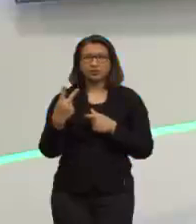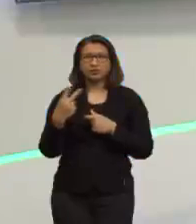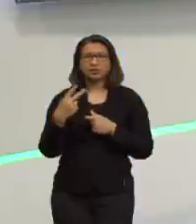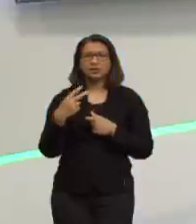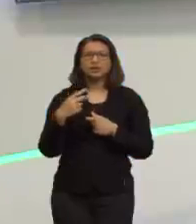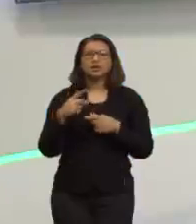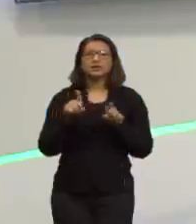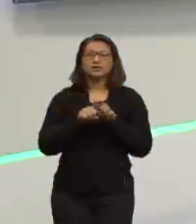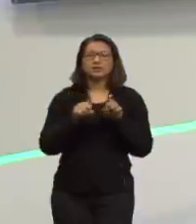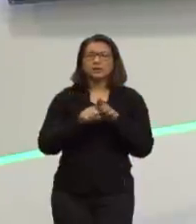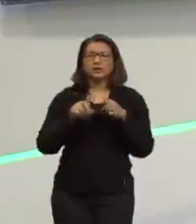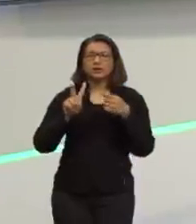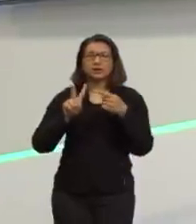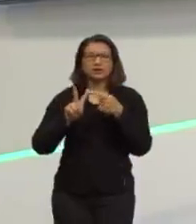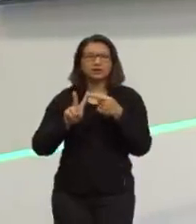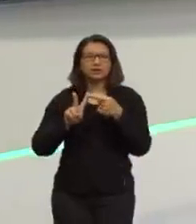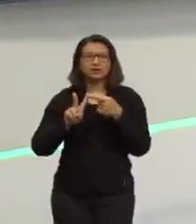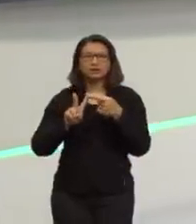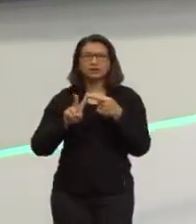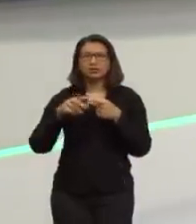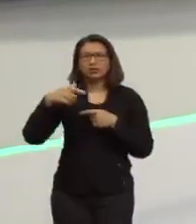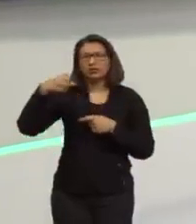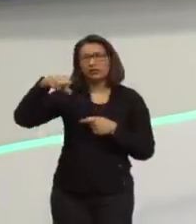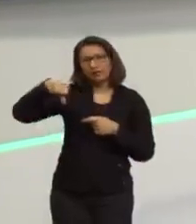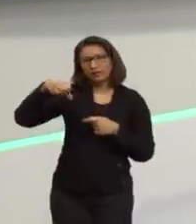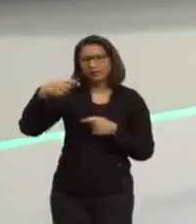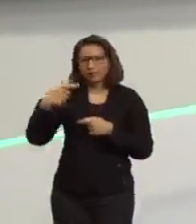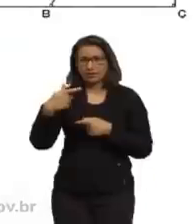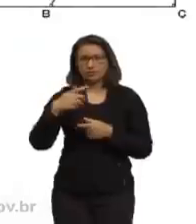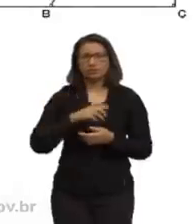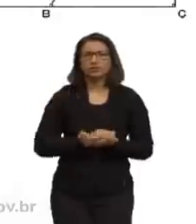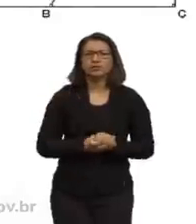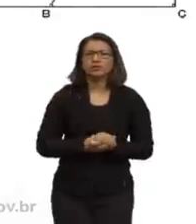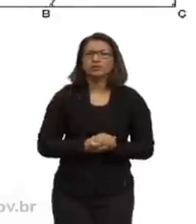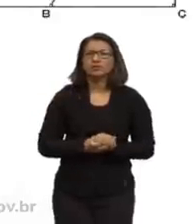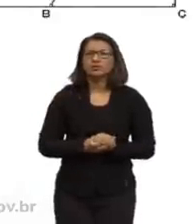certo? Então, aqui uma situação